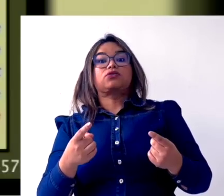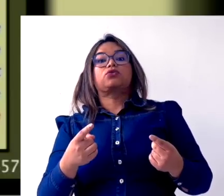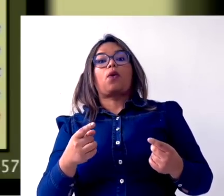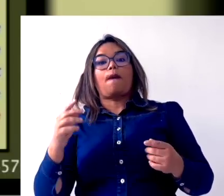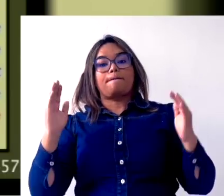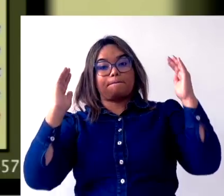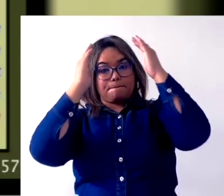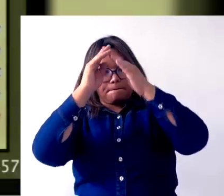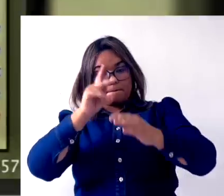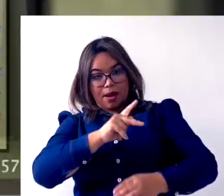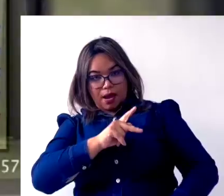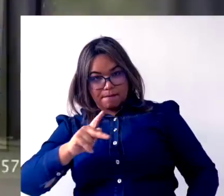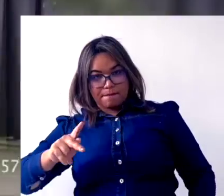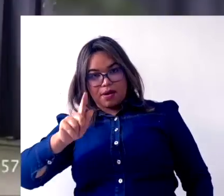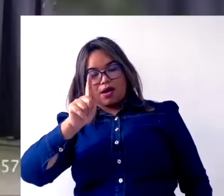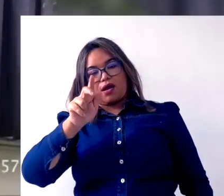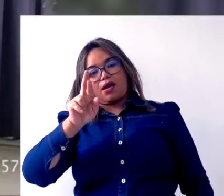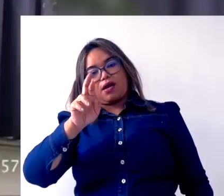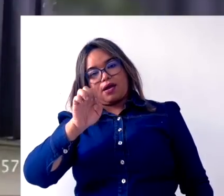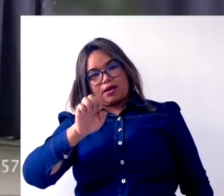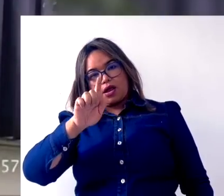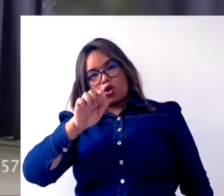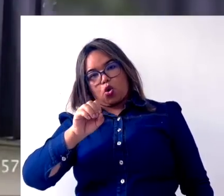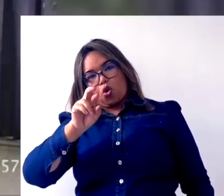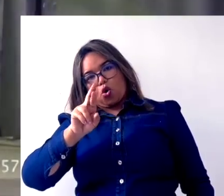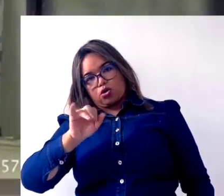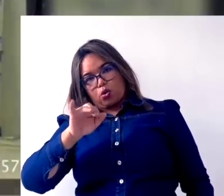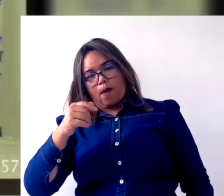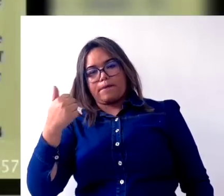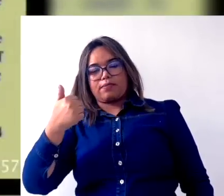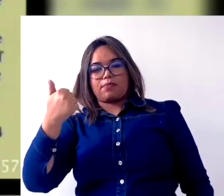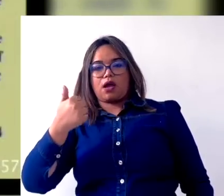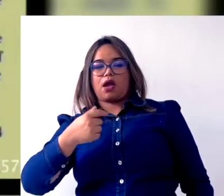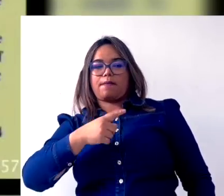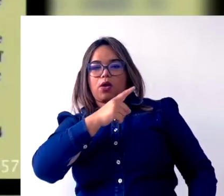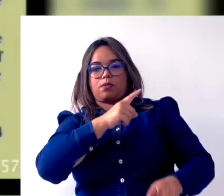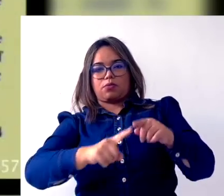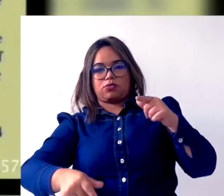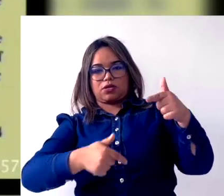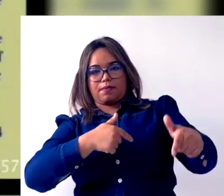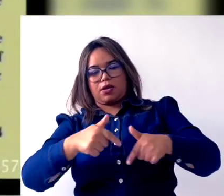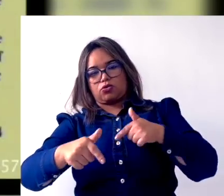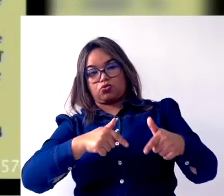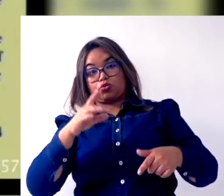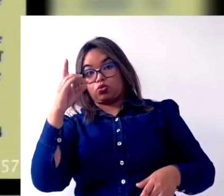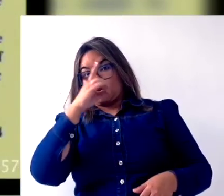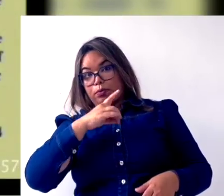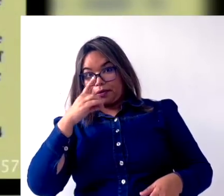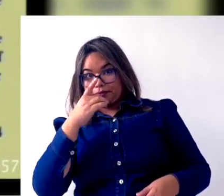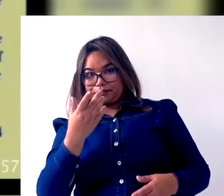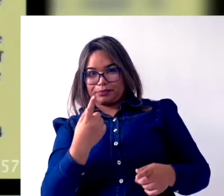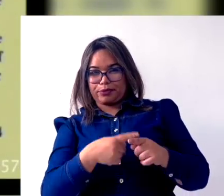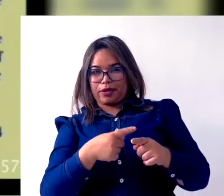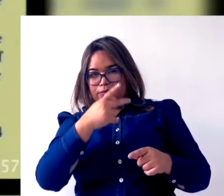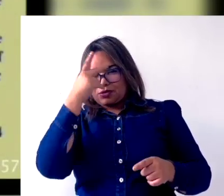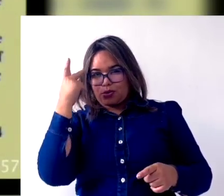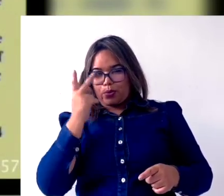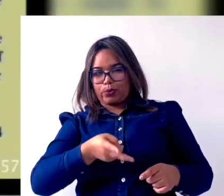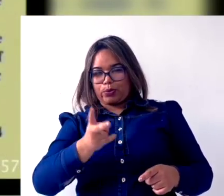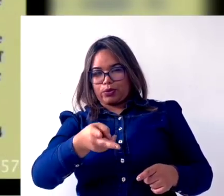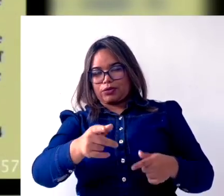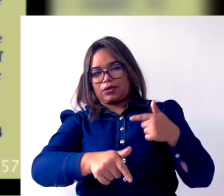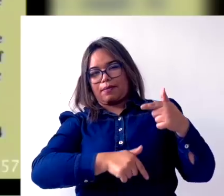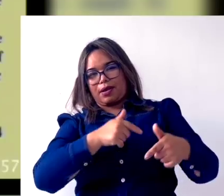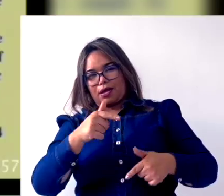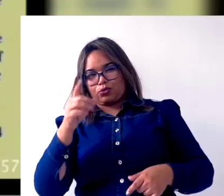cidadãos romanos, proibindo qualquer trabalho feito no sábado. Isto é, no domingo, porque as pessoas continuavam trabalhando no domingo. Então